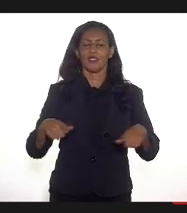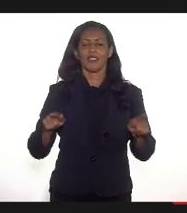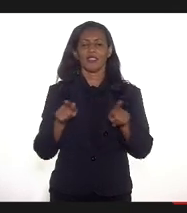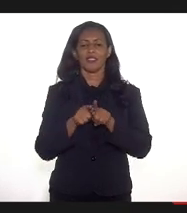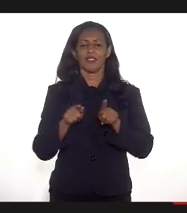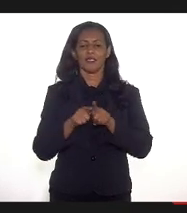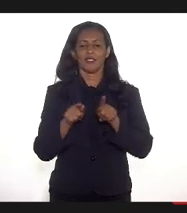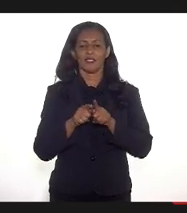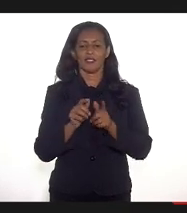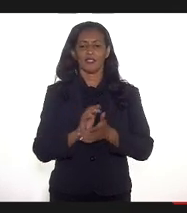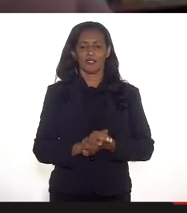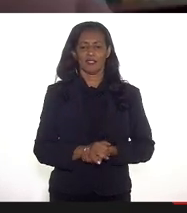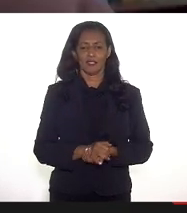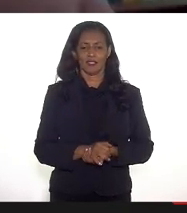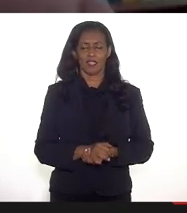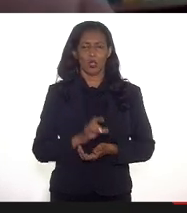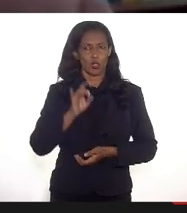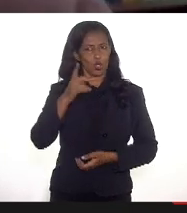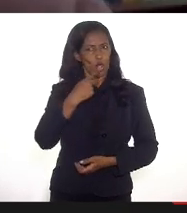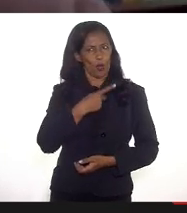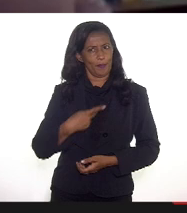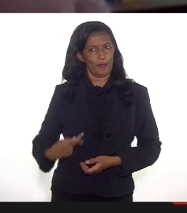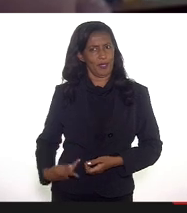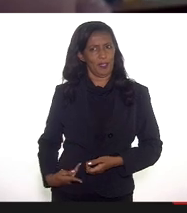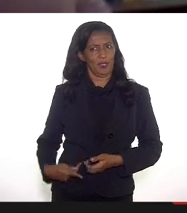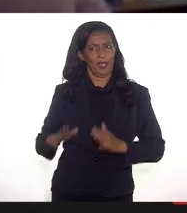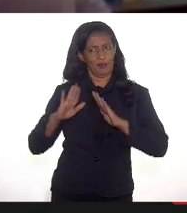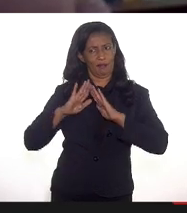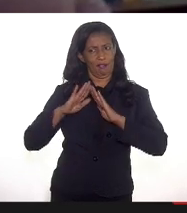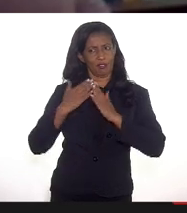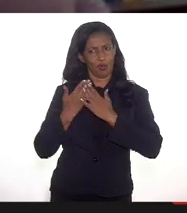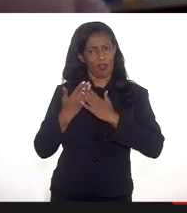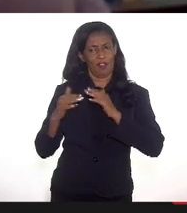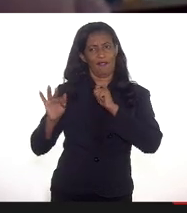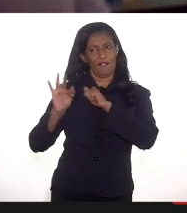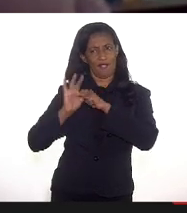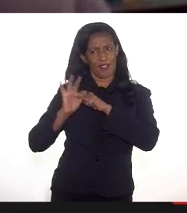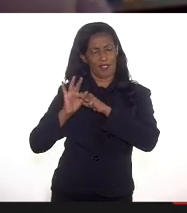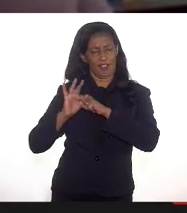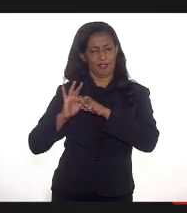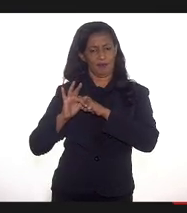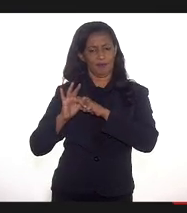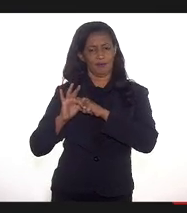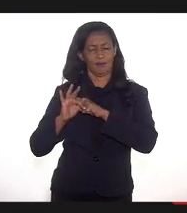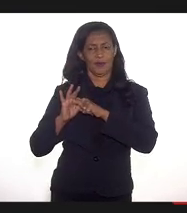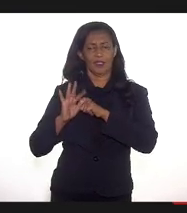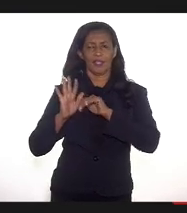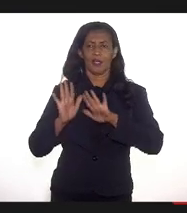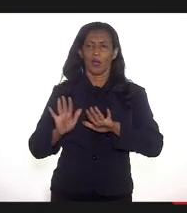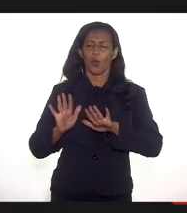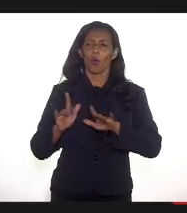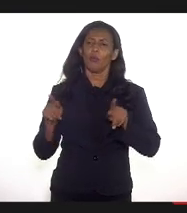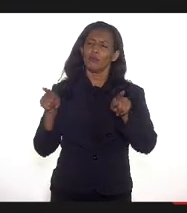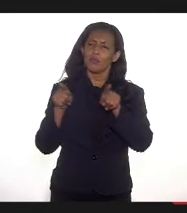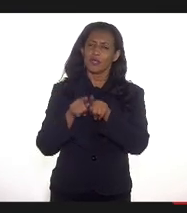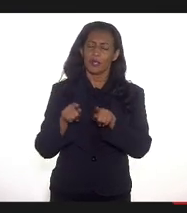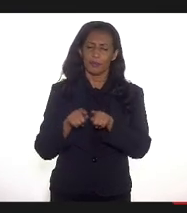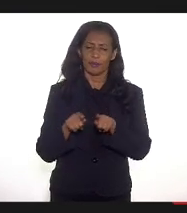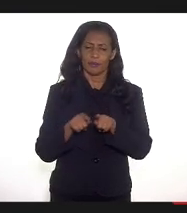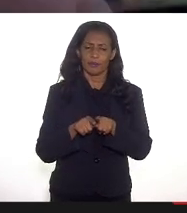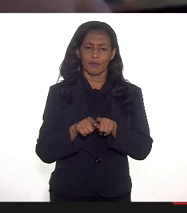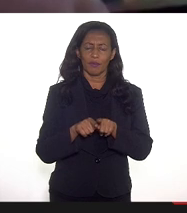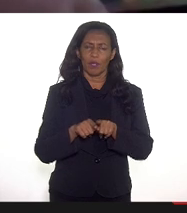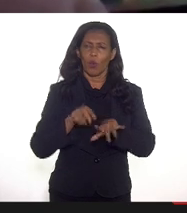né, não só o presidente da FAETEC, né, o Dr. João Carrilho, como também